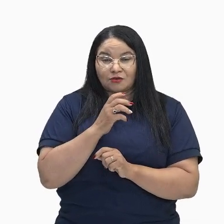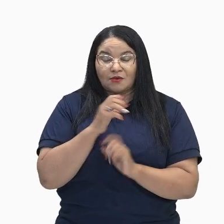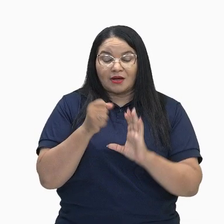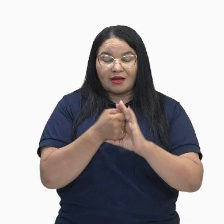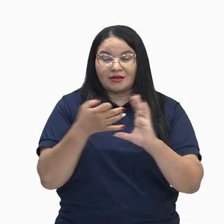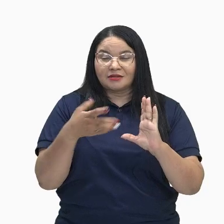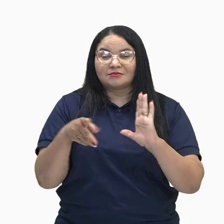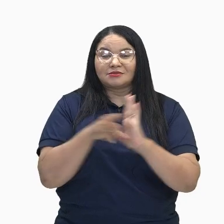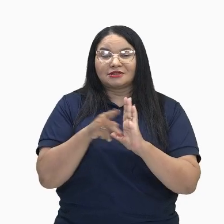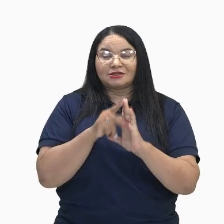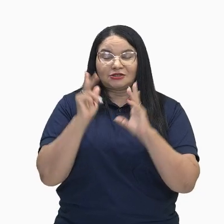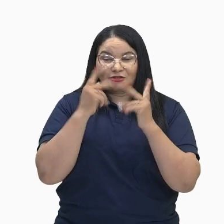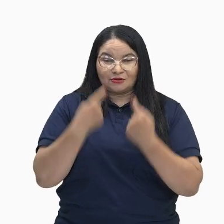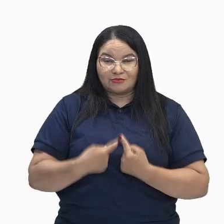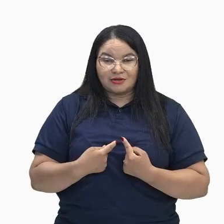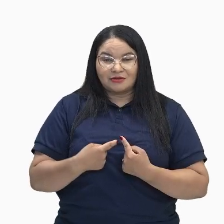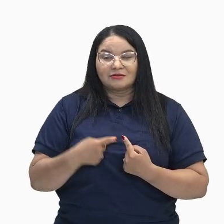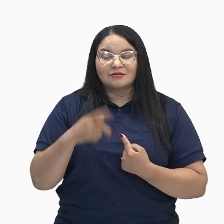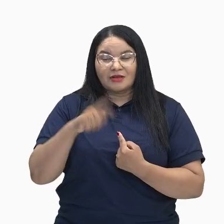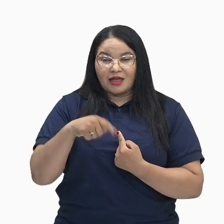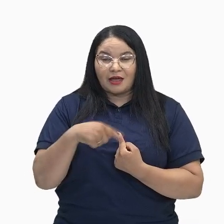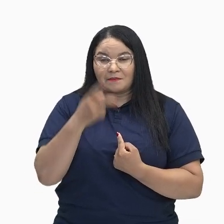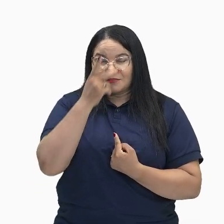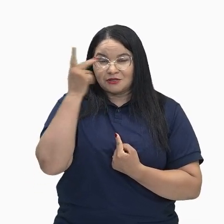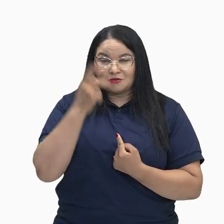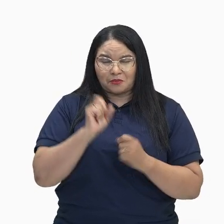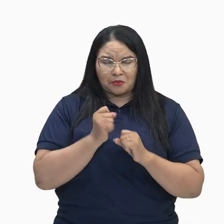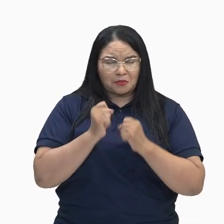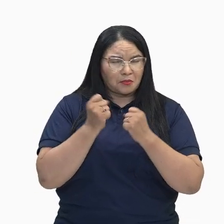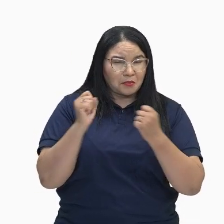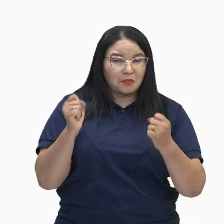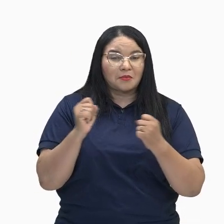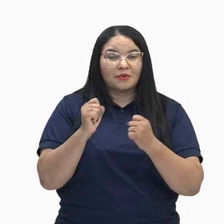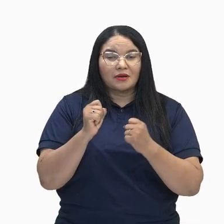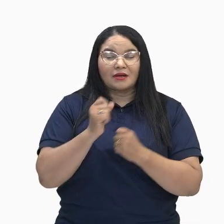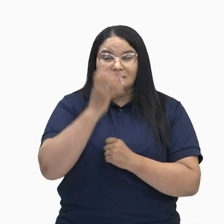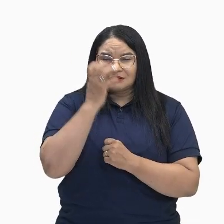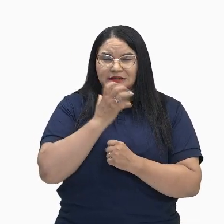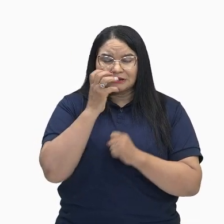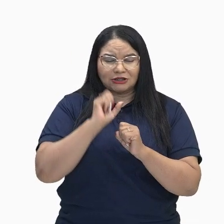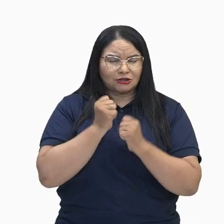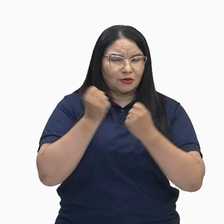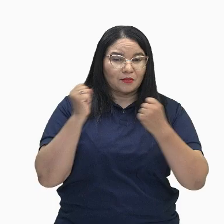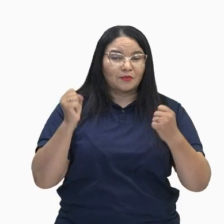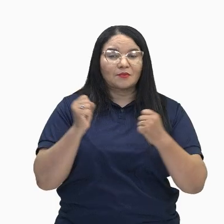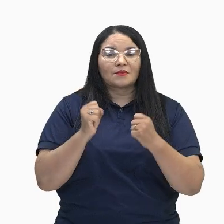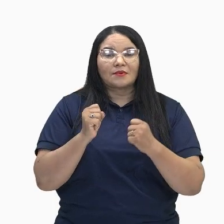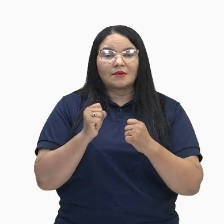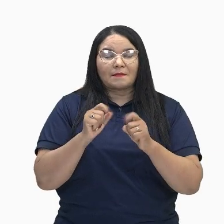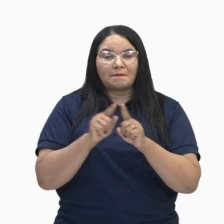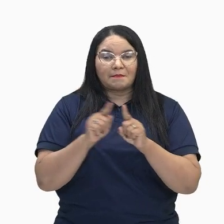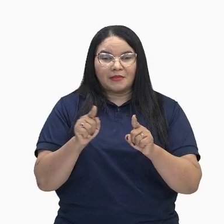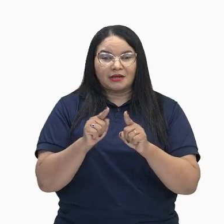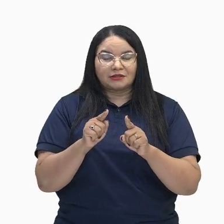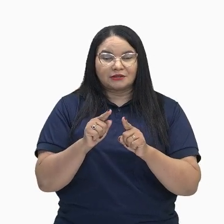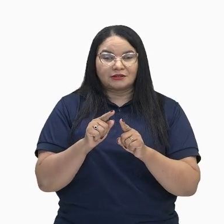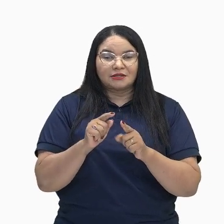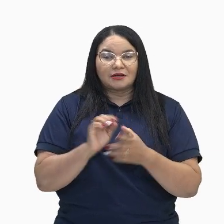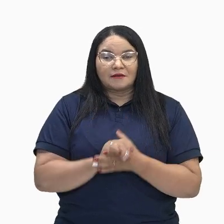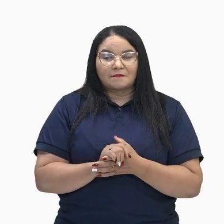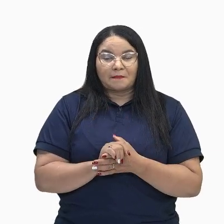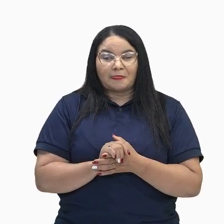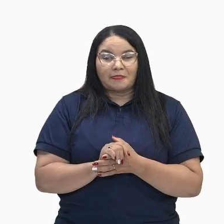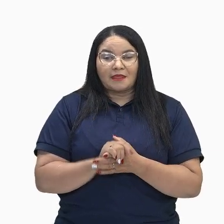é que fica zangado, né? Então, a personificação ocorre aí, Rio Negro zangado. Aí continua, suas